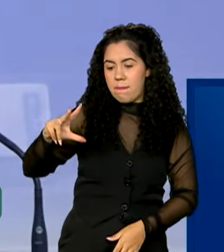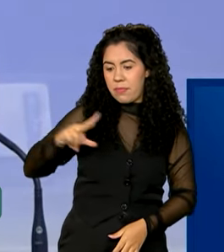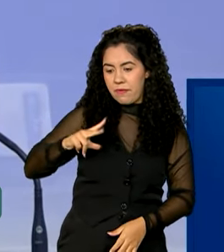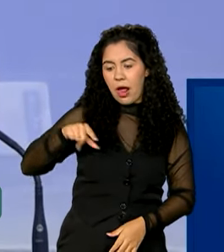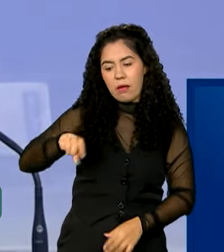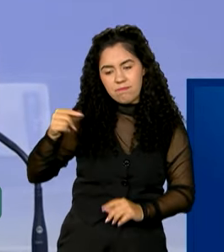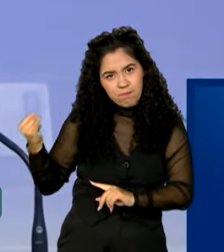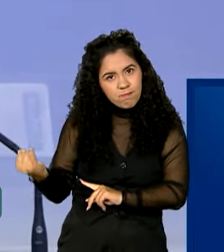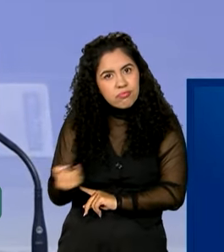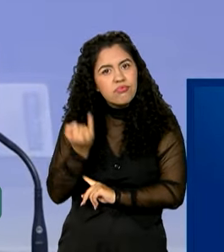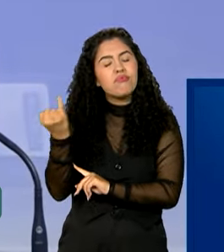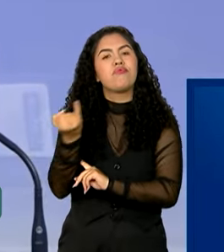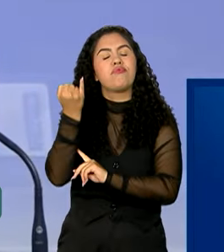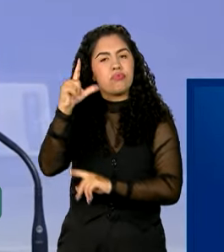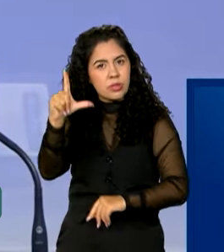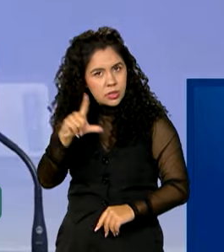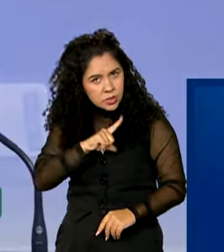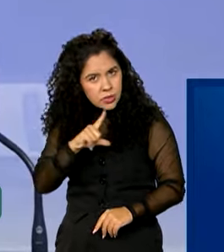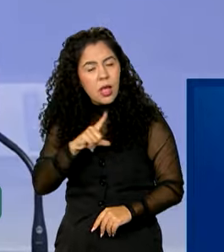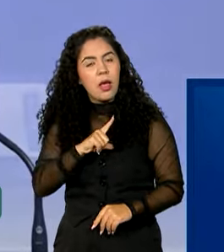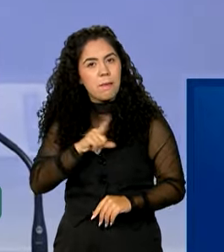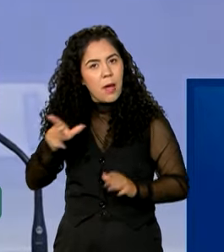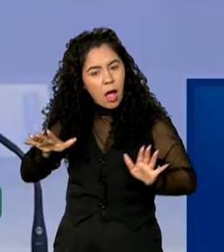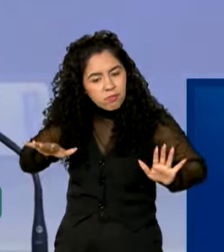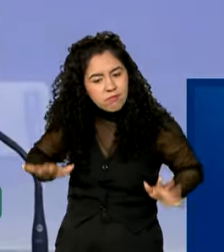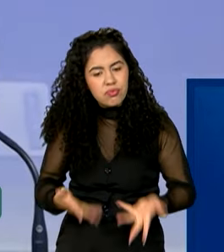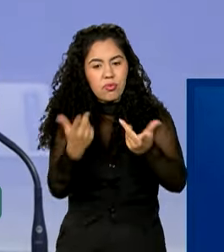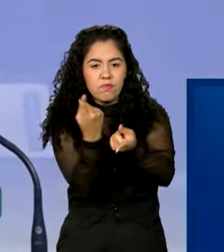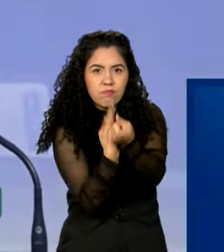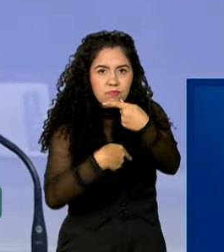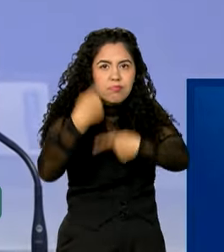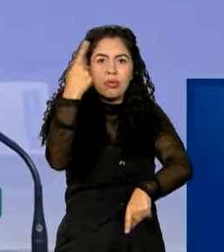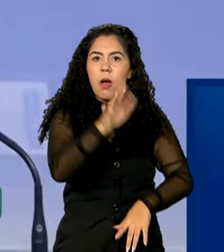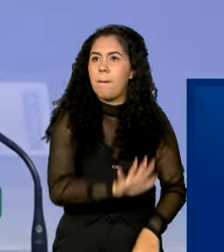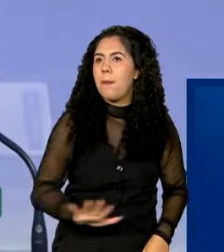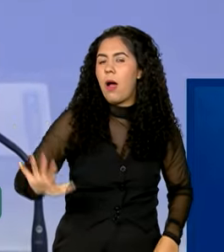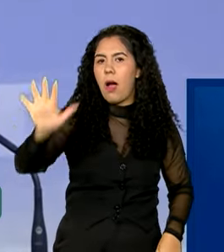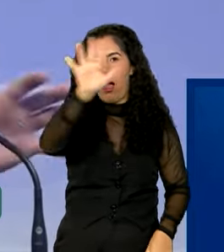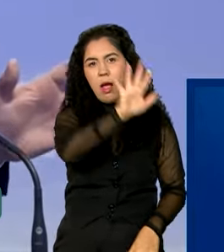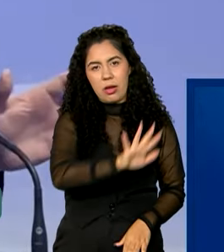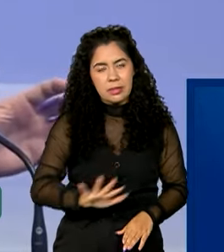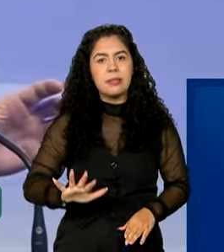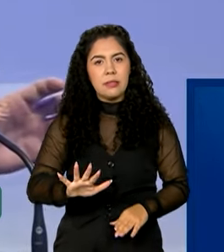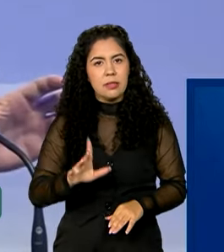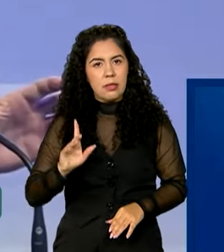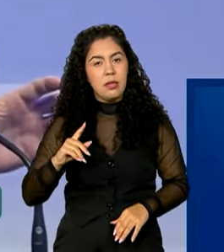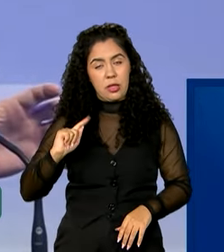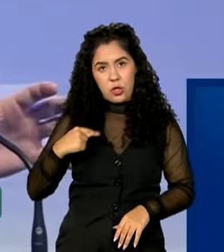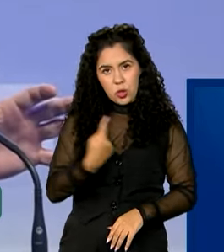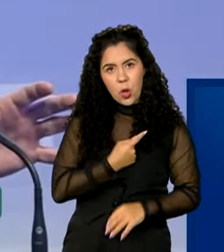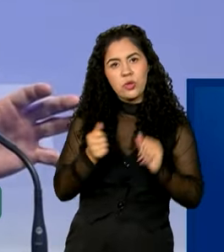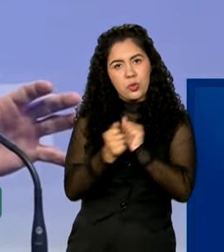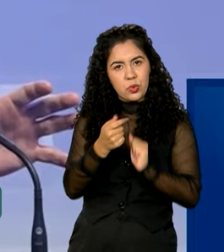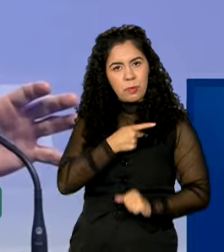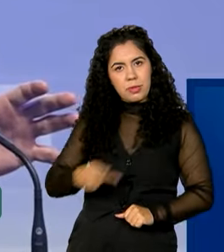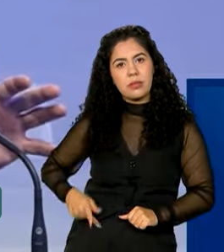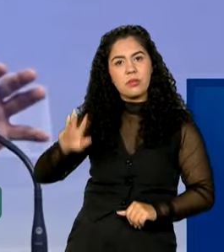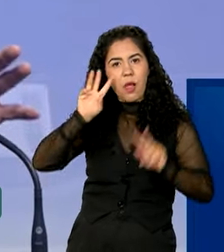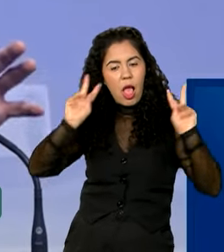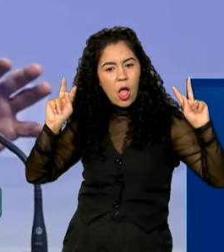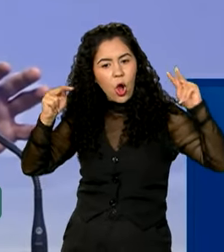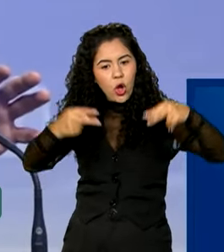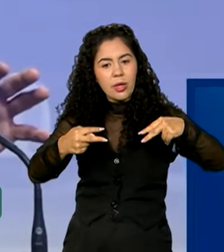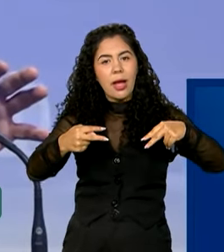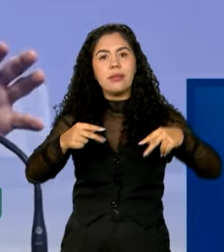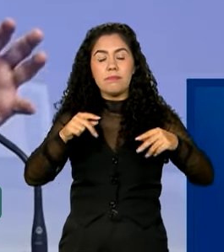é fundamental e importante para alavancar o crescimento nacional. E nós todos do presidente Lula reconhecemos isso. É